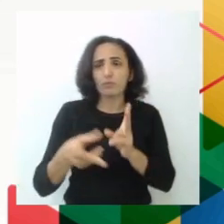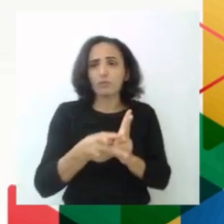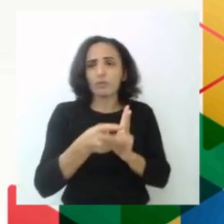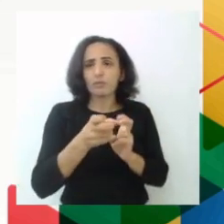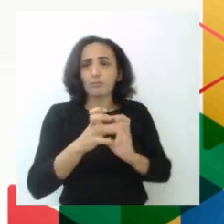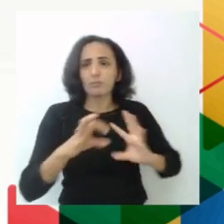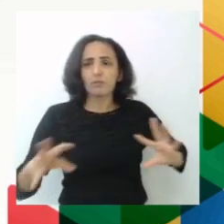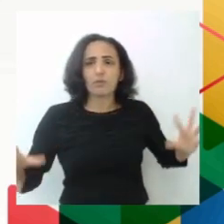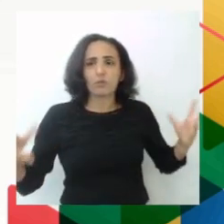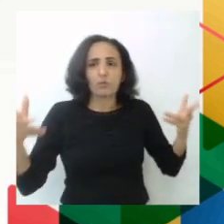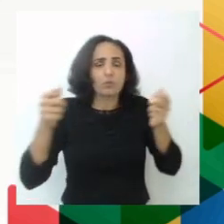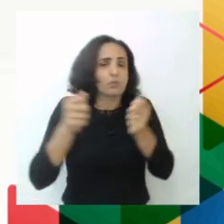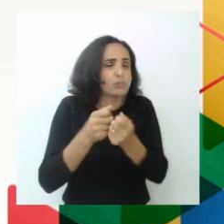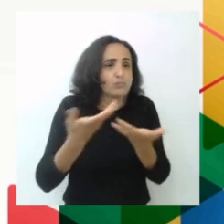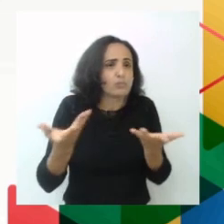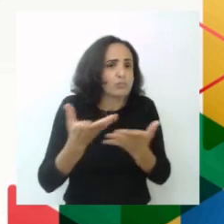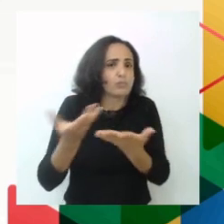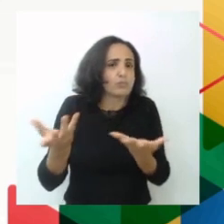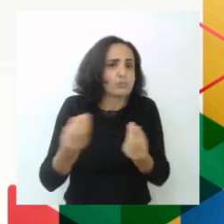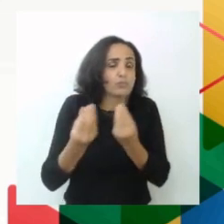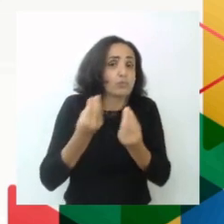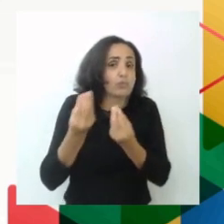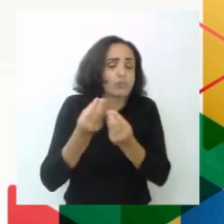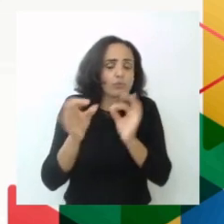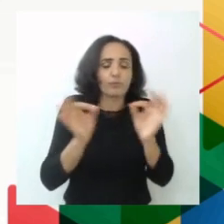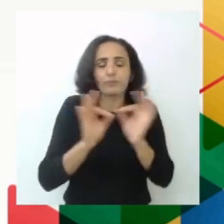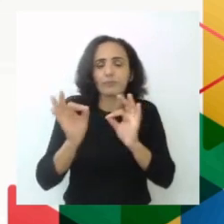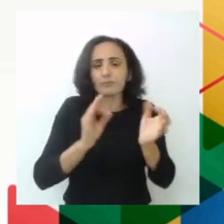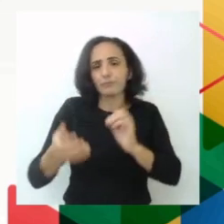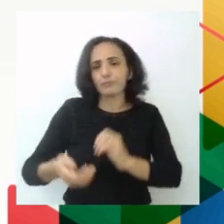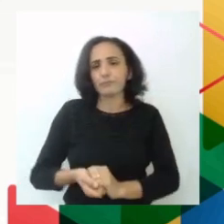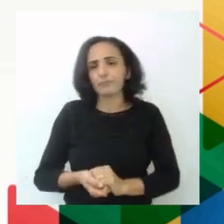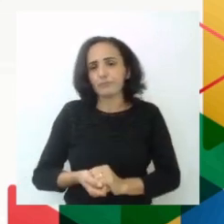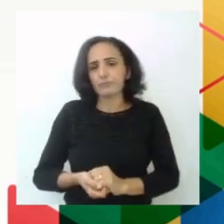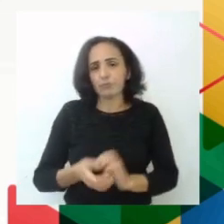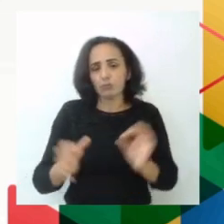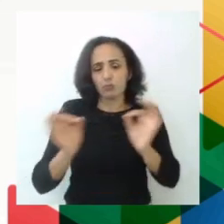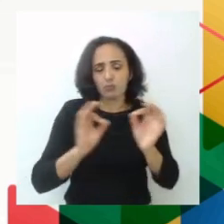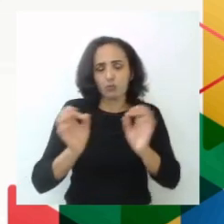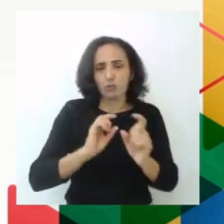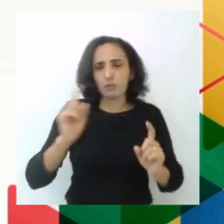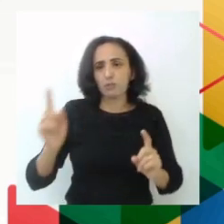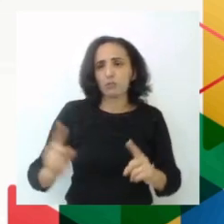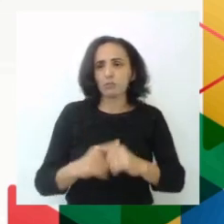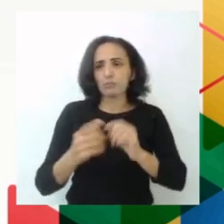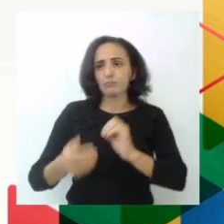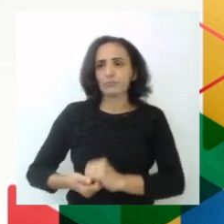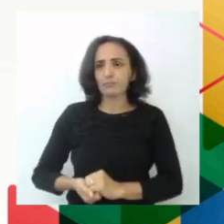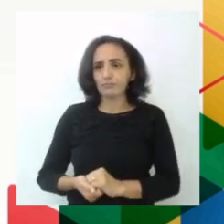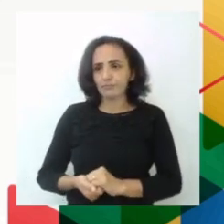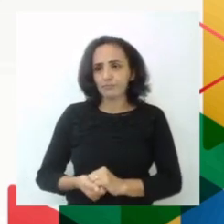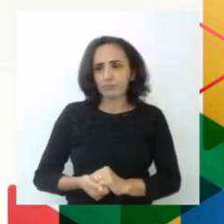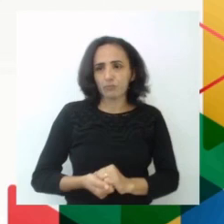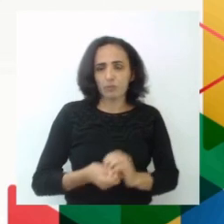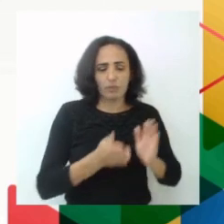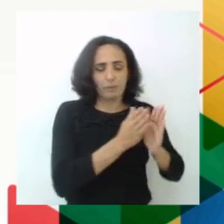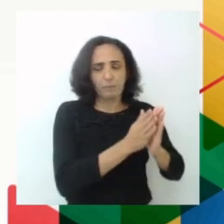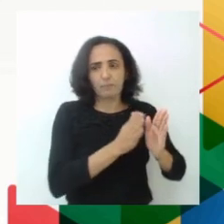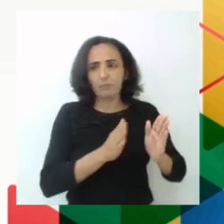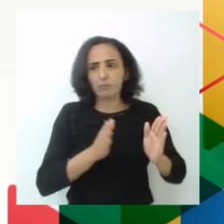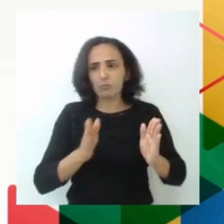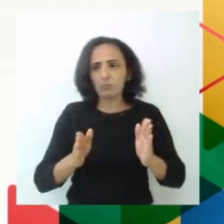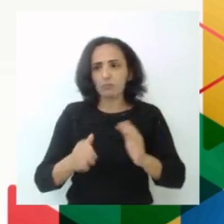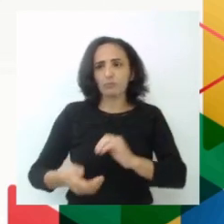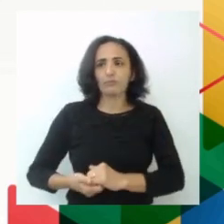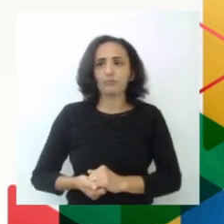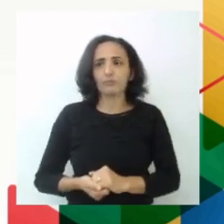total de maneiras que eu posso ocupar essas cadeiras? Multiplicando esses valores. Eu faço a multiplicação dessas possibilidades.